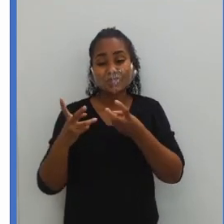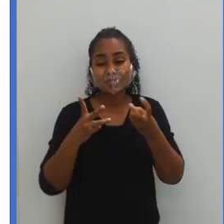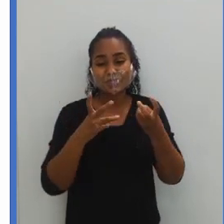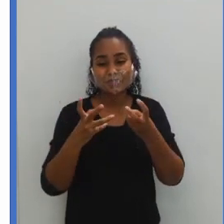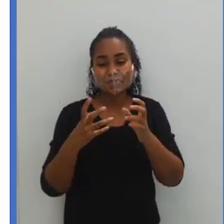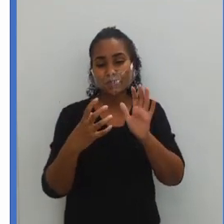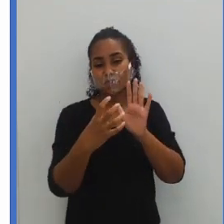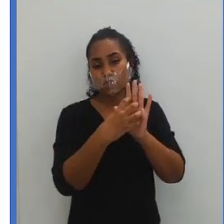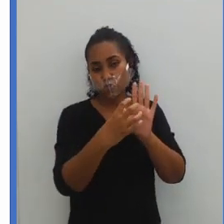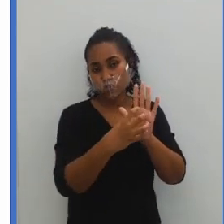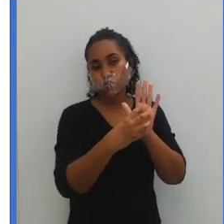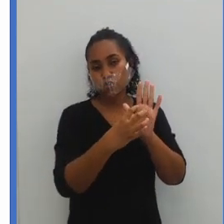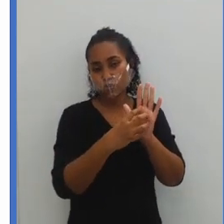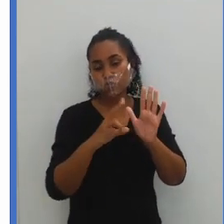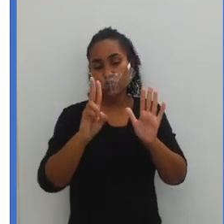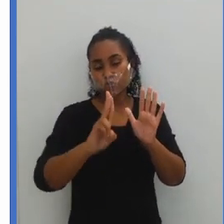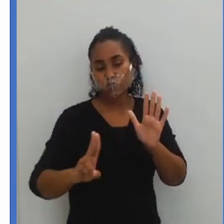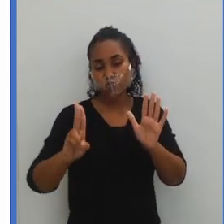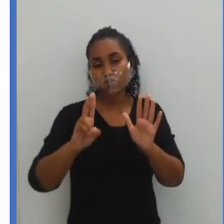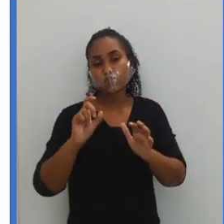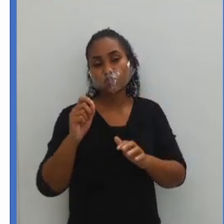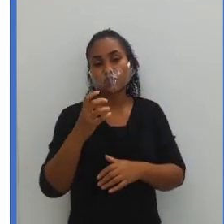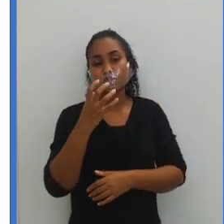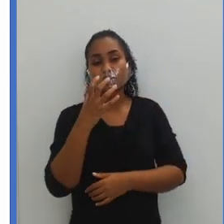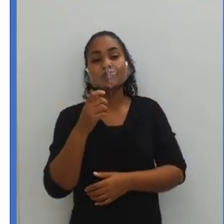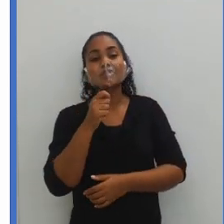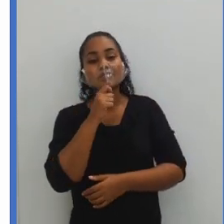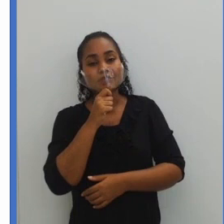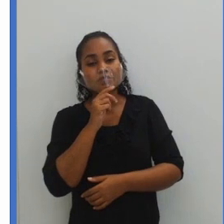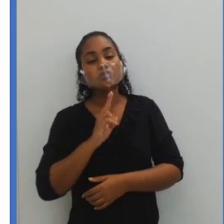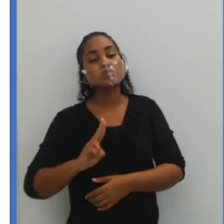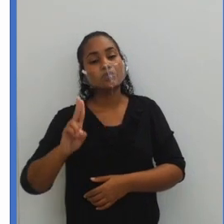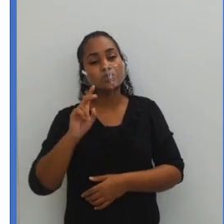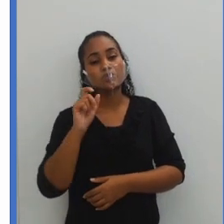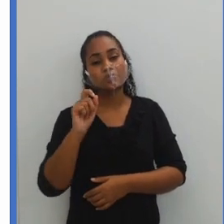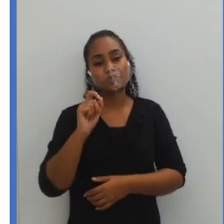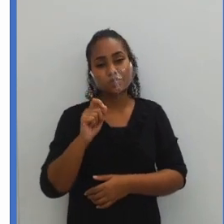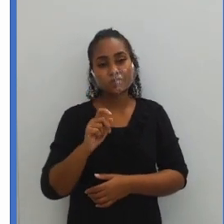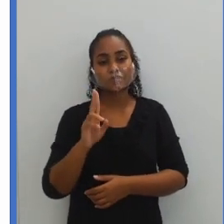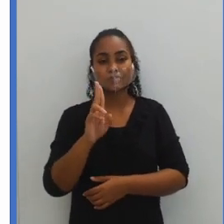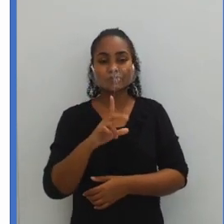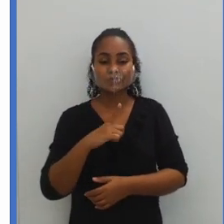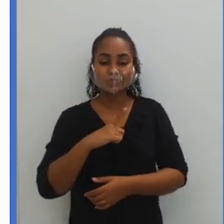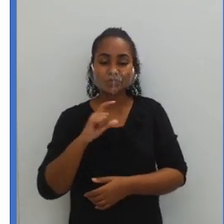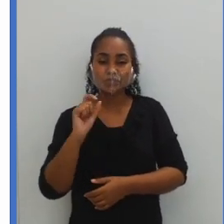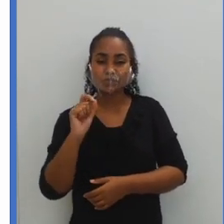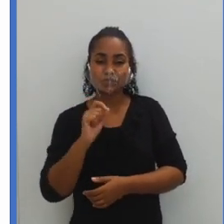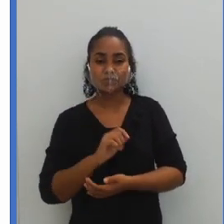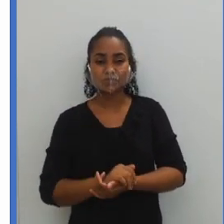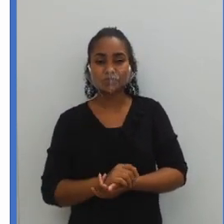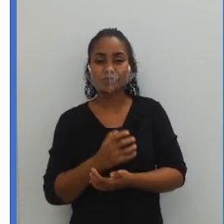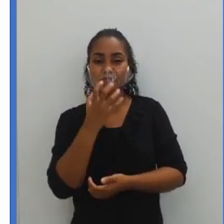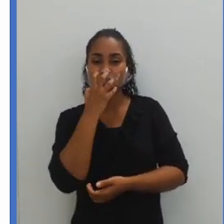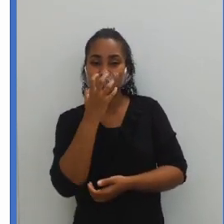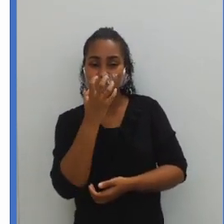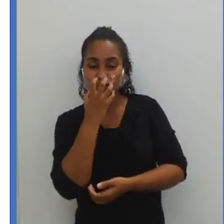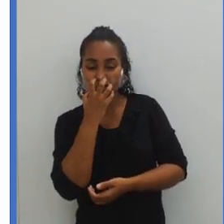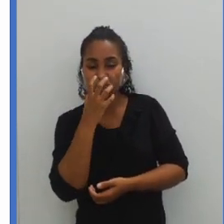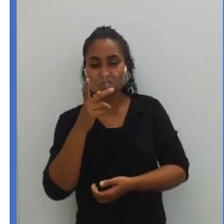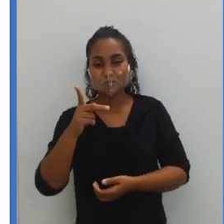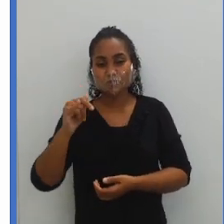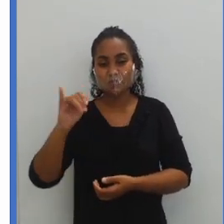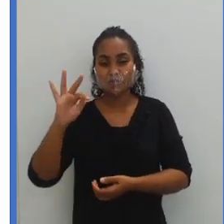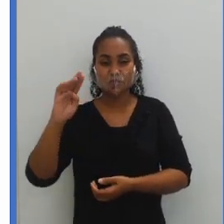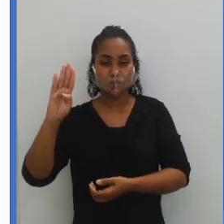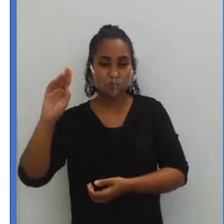conta dos mascotes também que eles utilizavam, que ainda é muito utilizado, que é o cachorro, né?